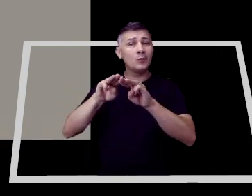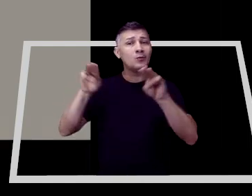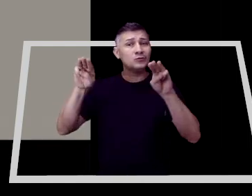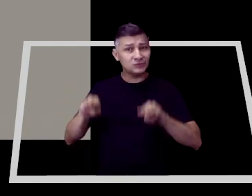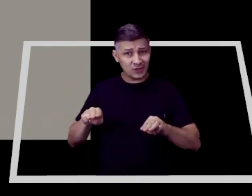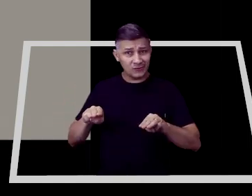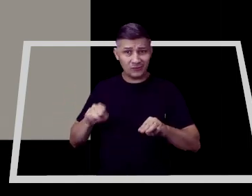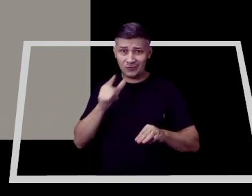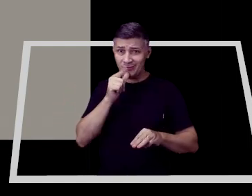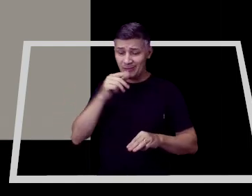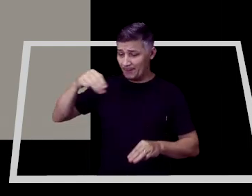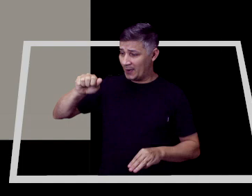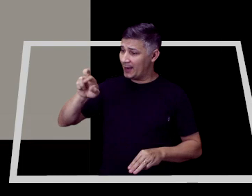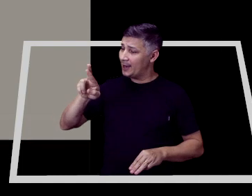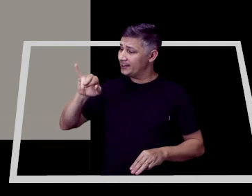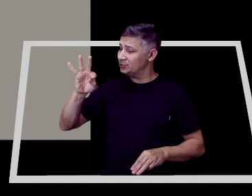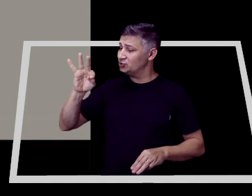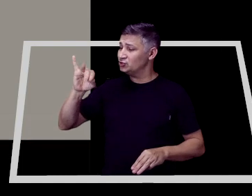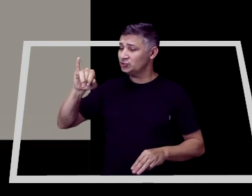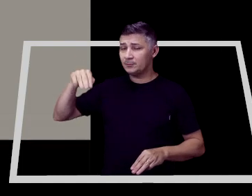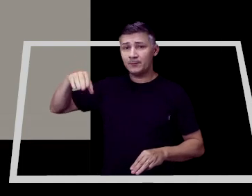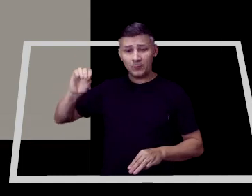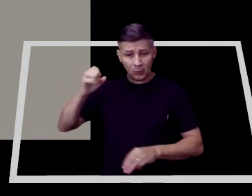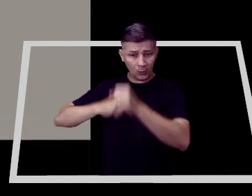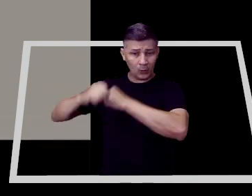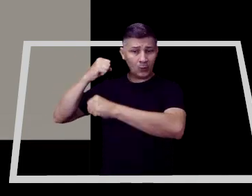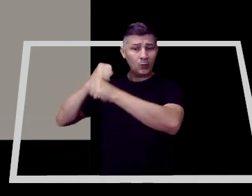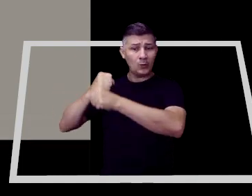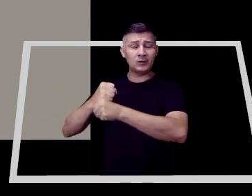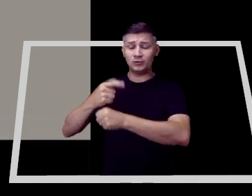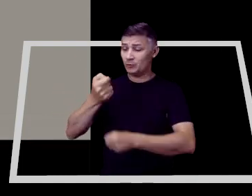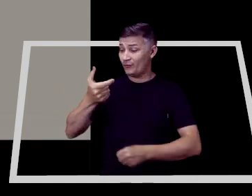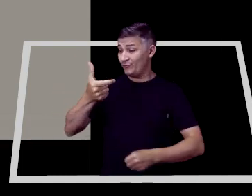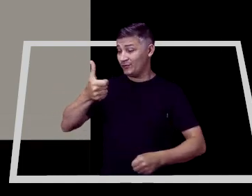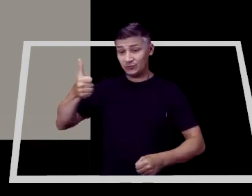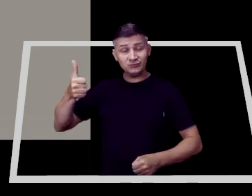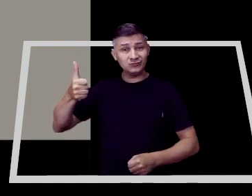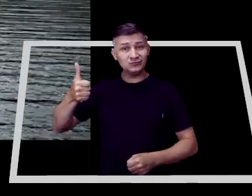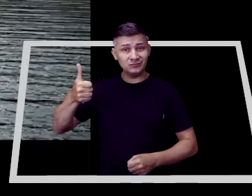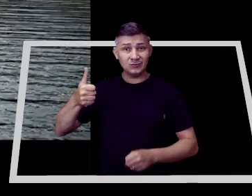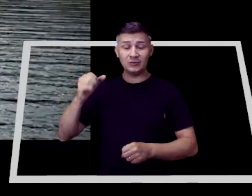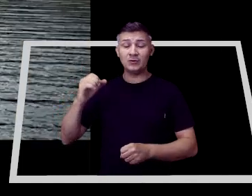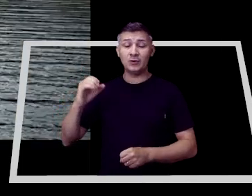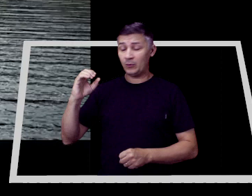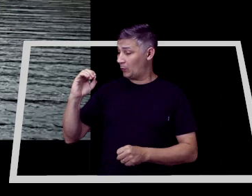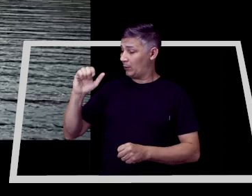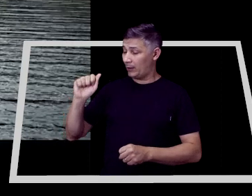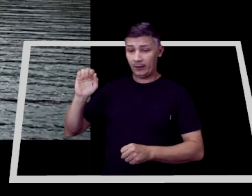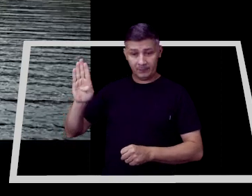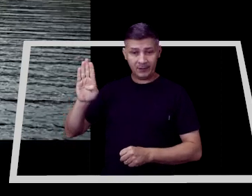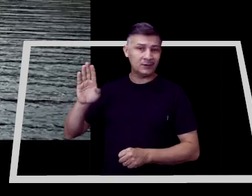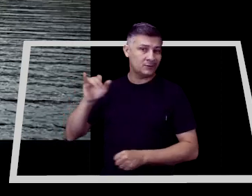do Museu Marítimo, no Rio de Janeiro. Foi um concurso de 2021, organizado pelo IAB, do Rio de Janeiro.